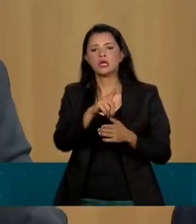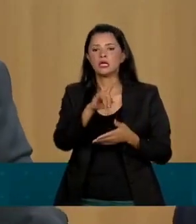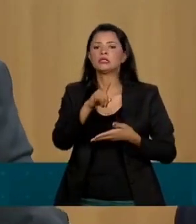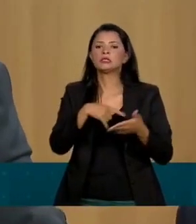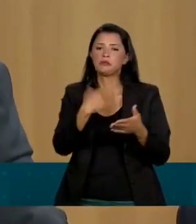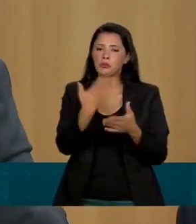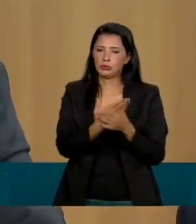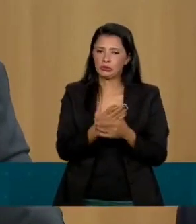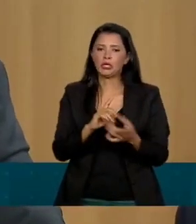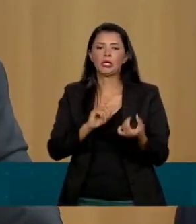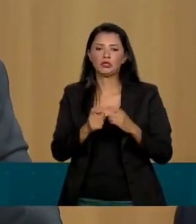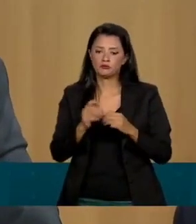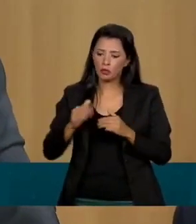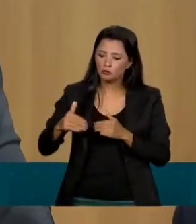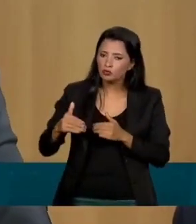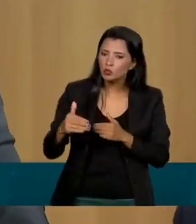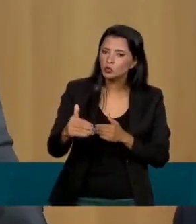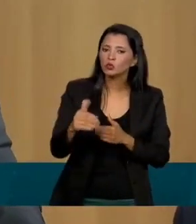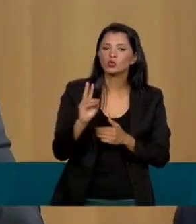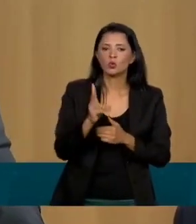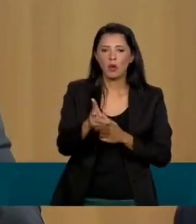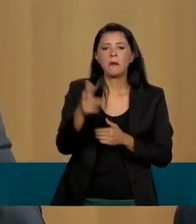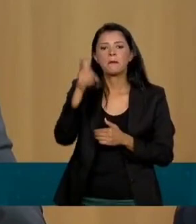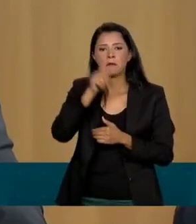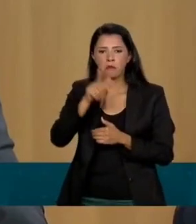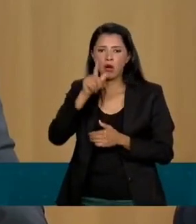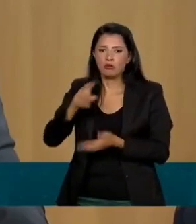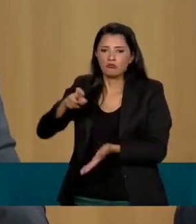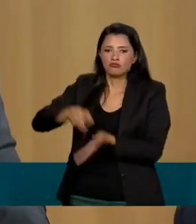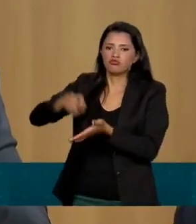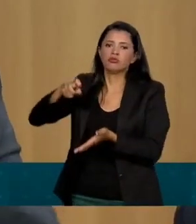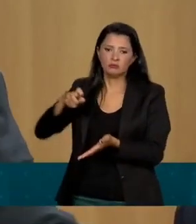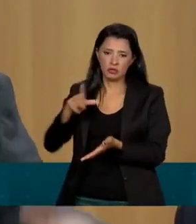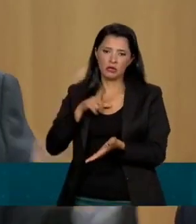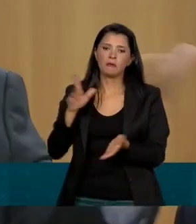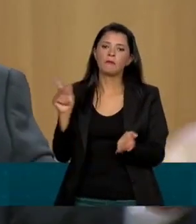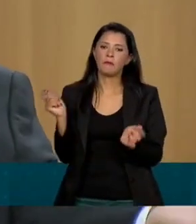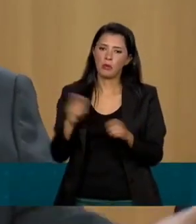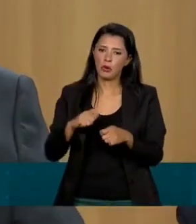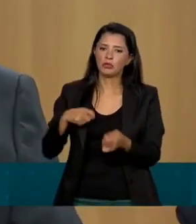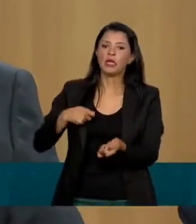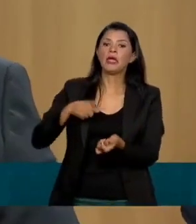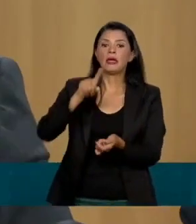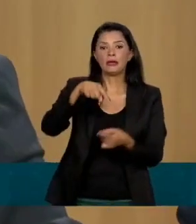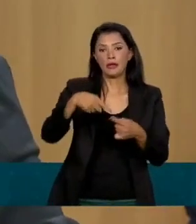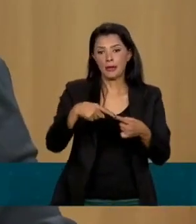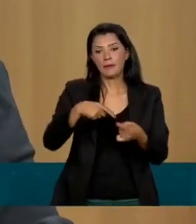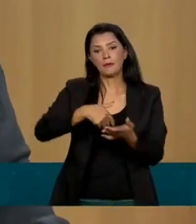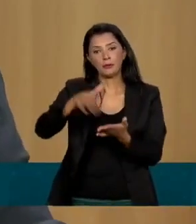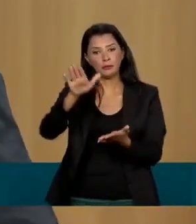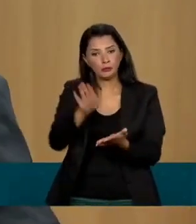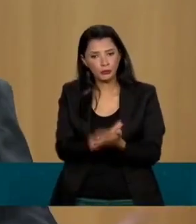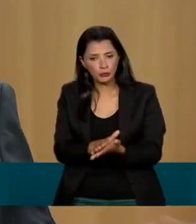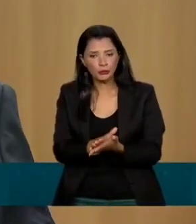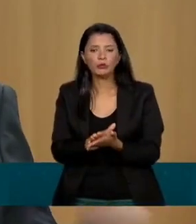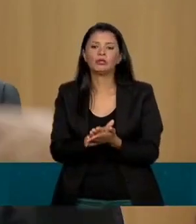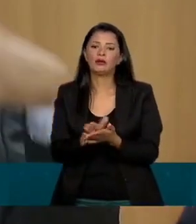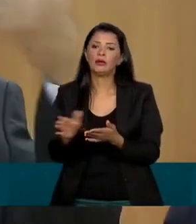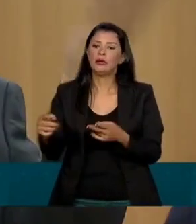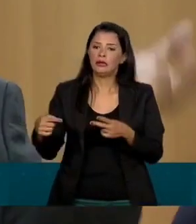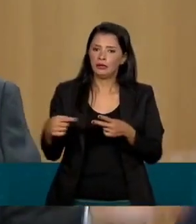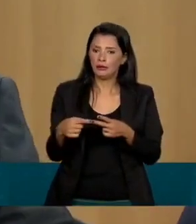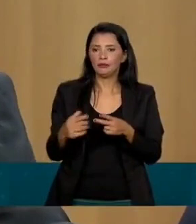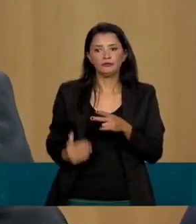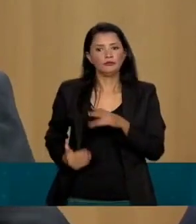irá adiante para que haja a aplicação dessas sanções, que vão desde multa até, eventualmente,